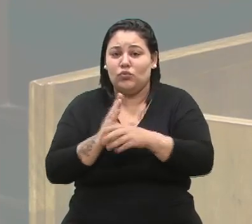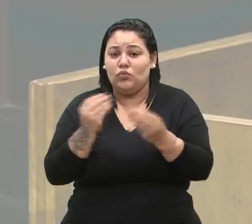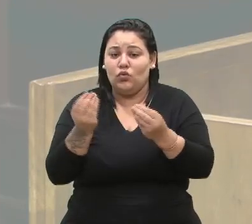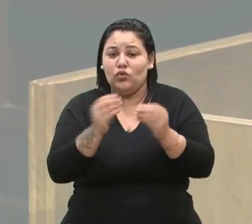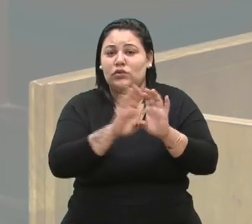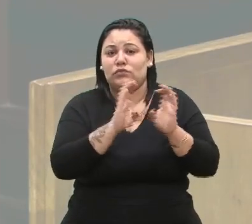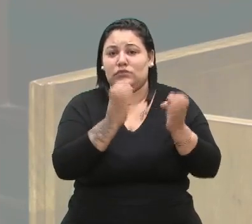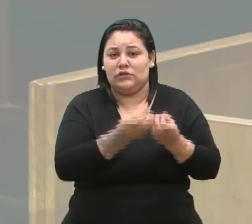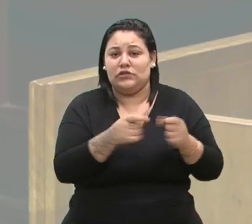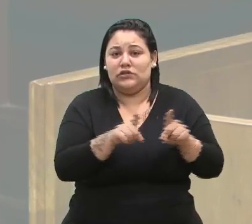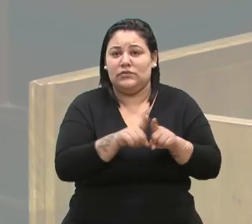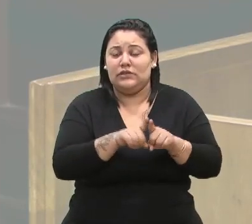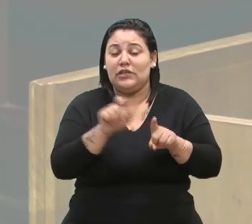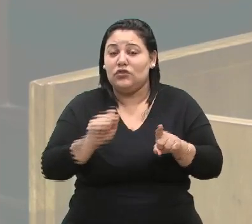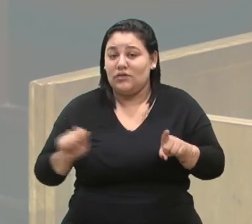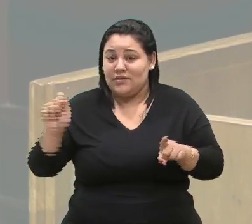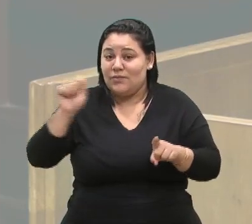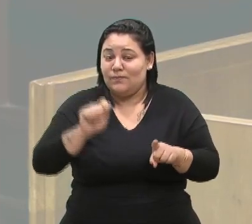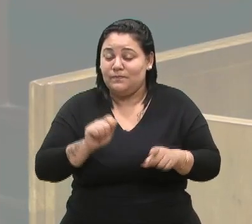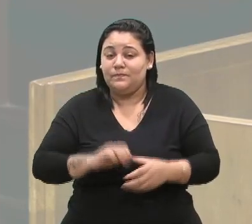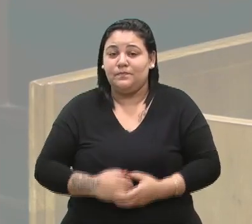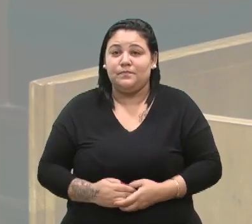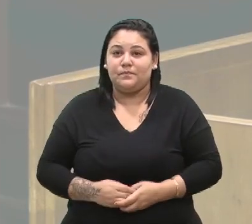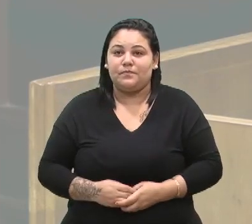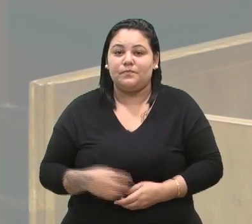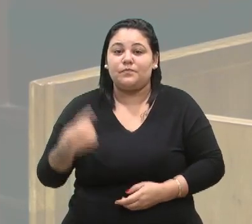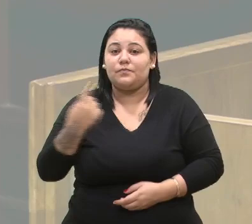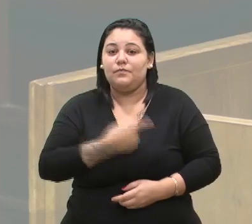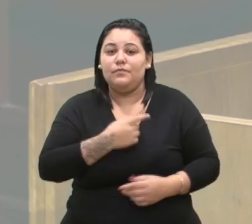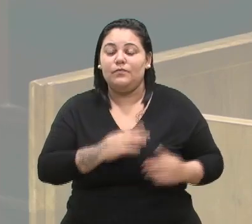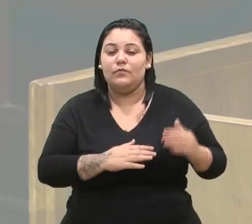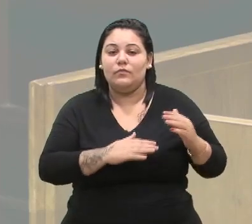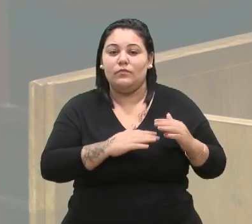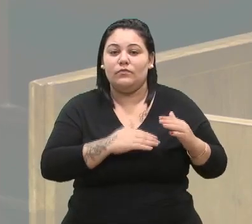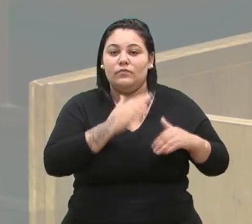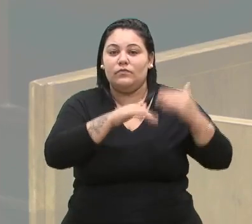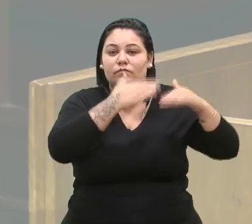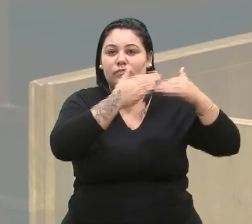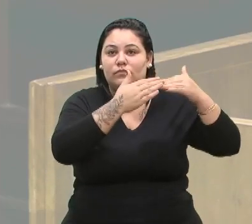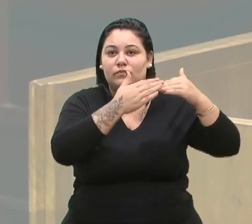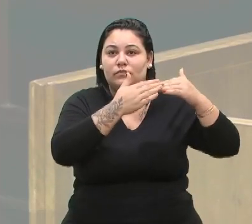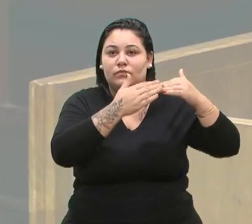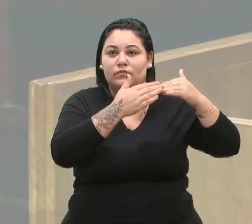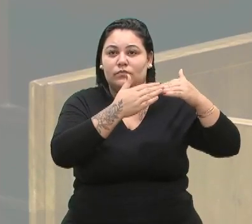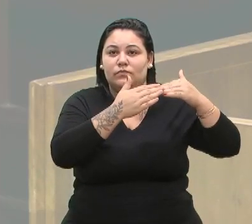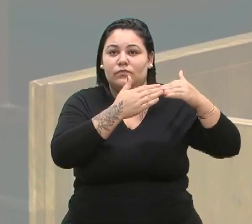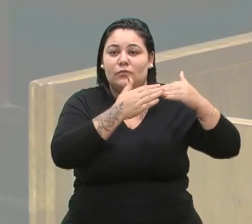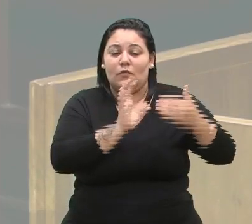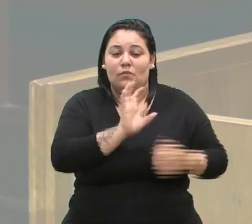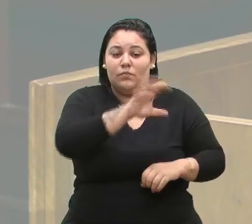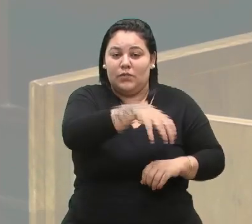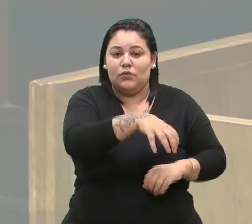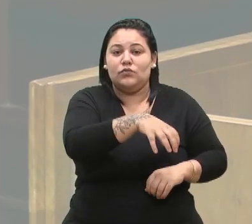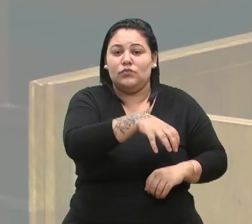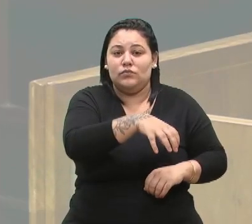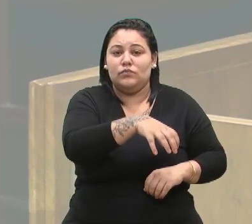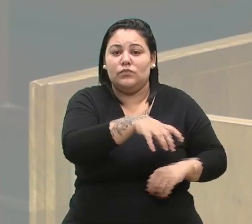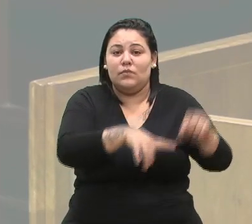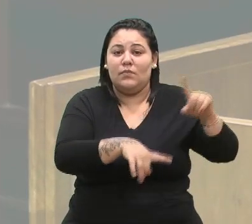para muitas associações. E nós desenvolvemos o Banco do Material de Construção, que o